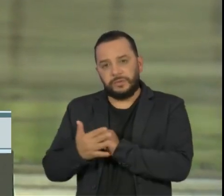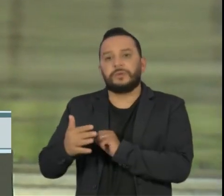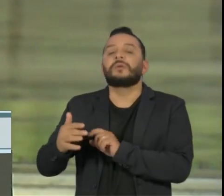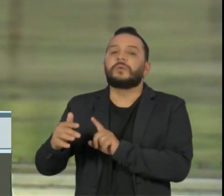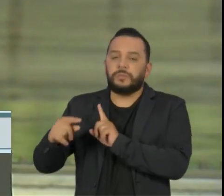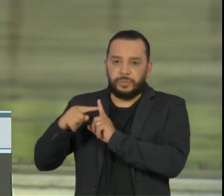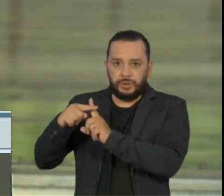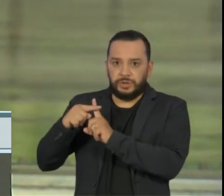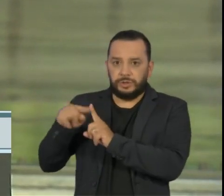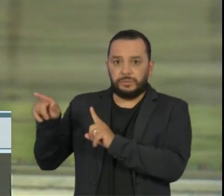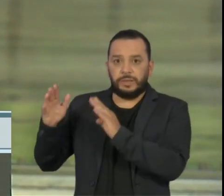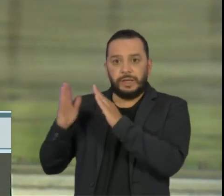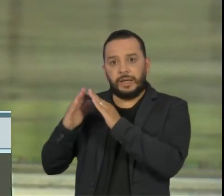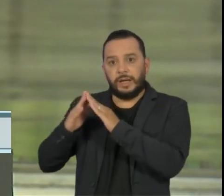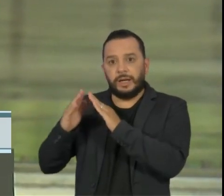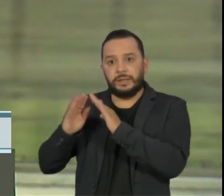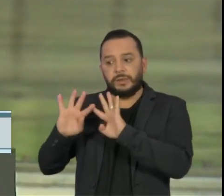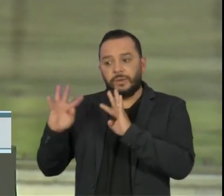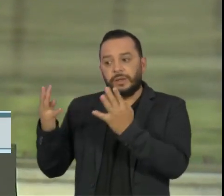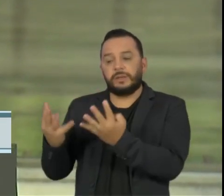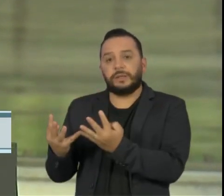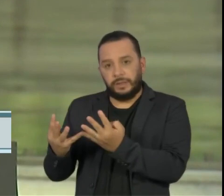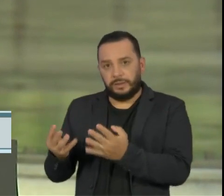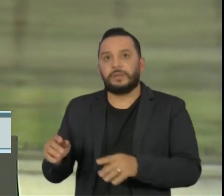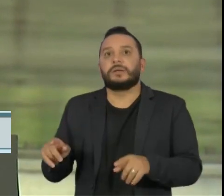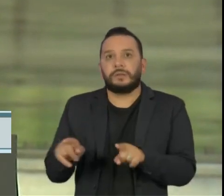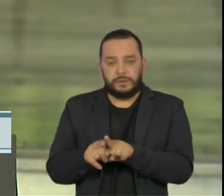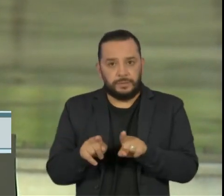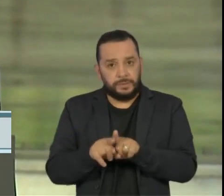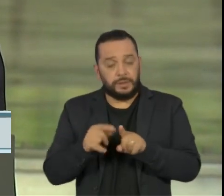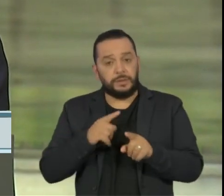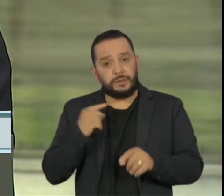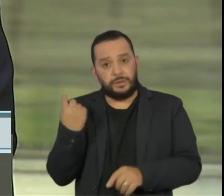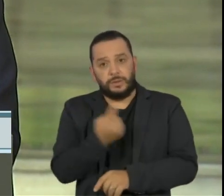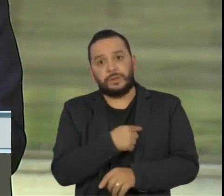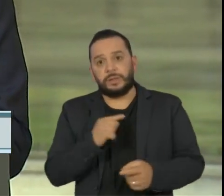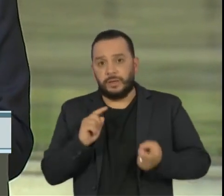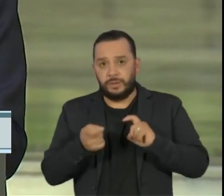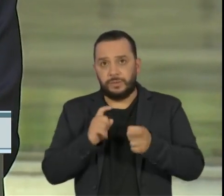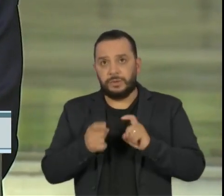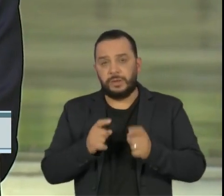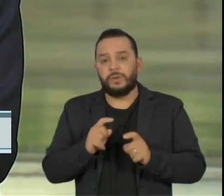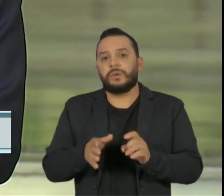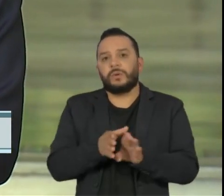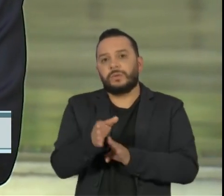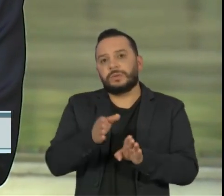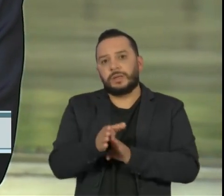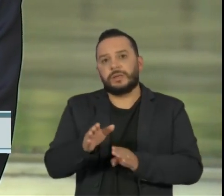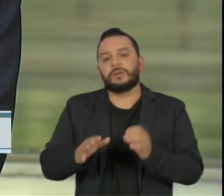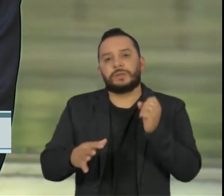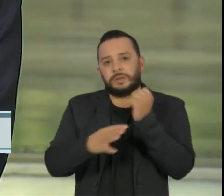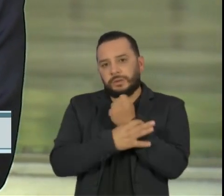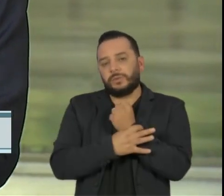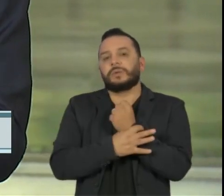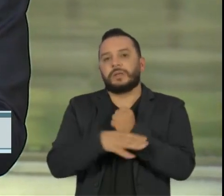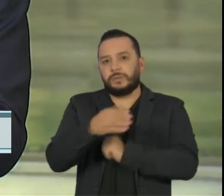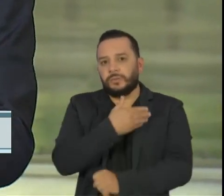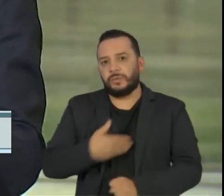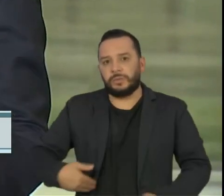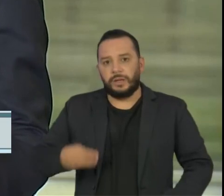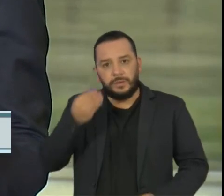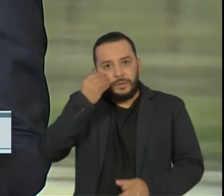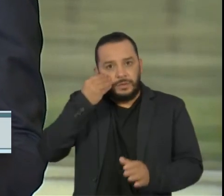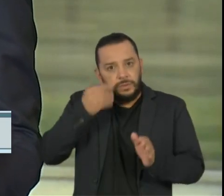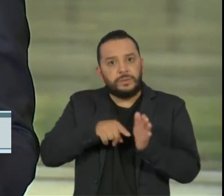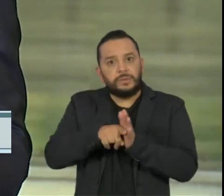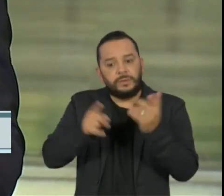quarentena, e nós tivemos esta semana a reunião do Conselho de Segurança Pública do Estado de São Paulo. Então, fiz mais um teste,